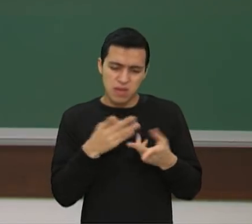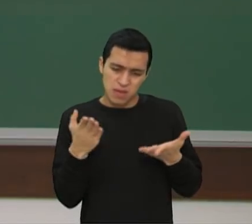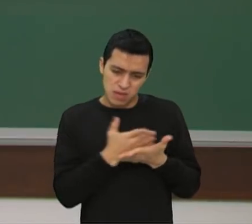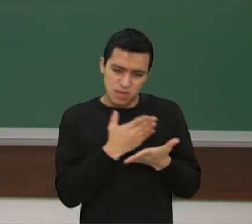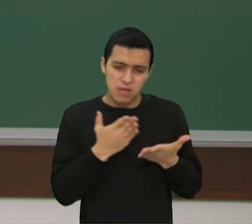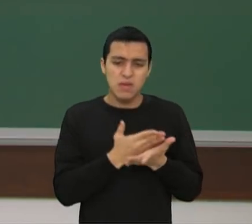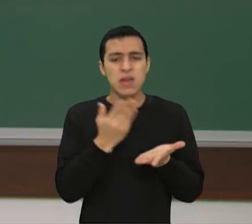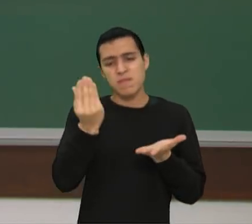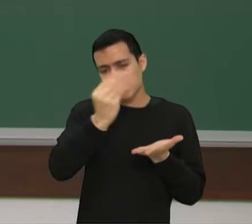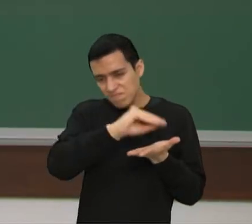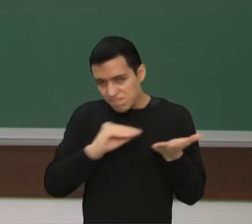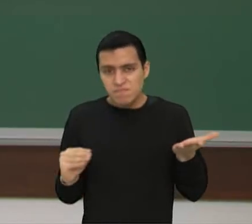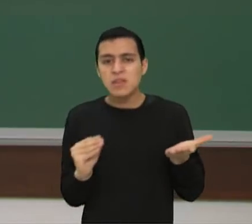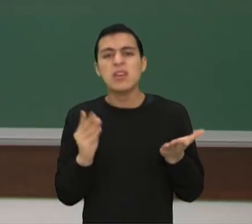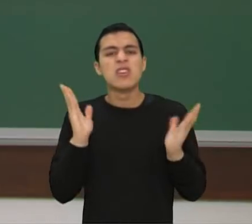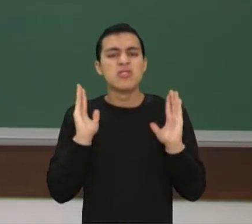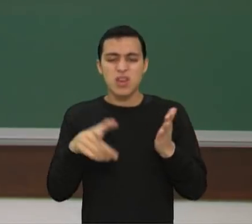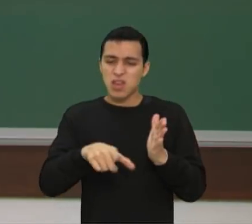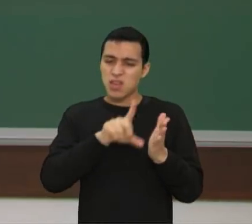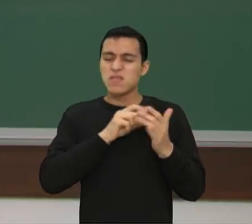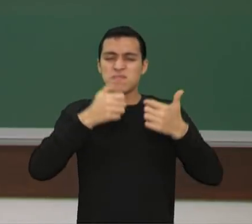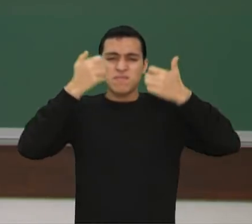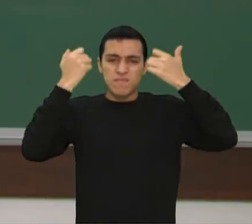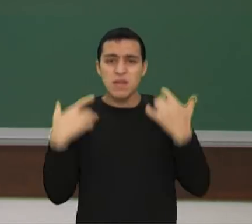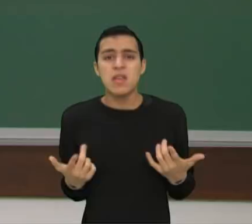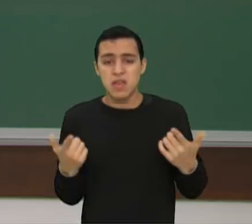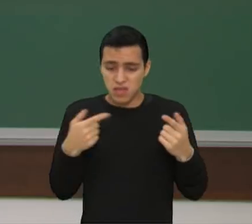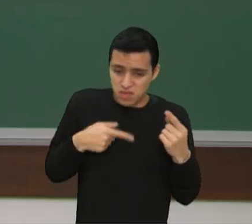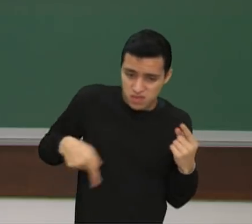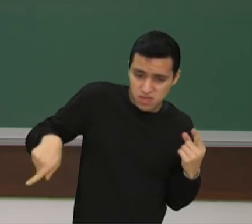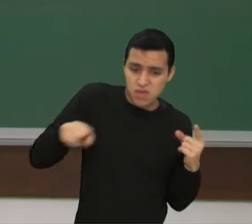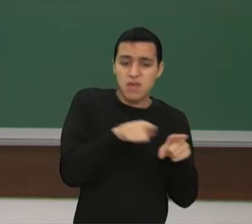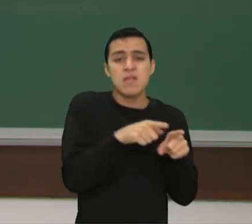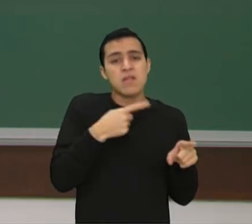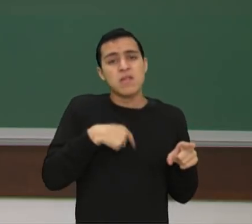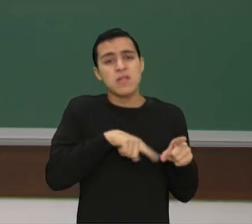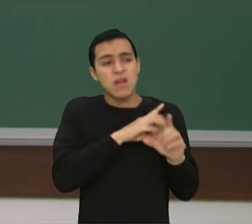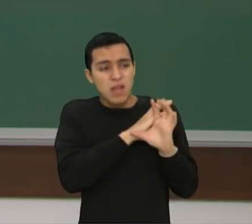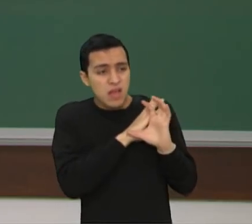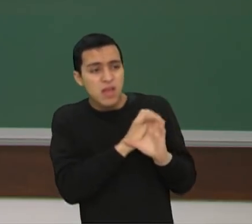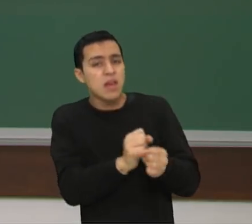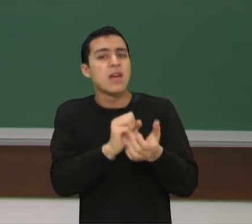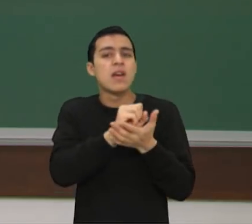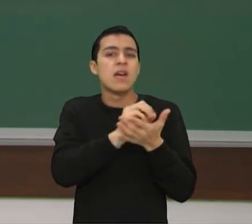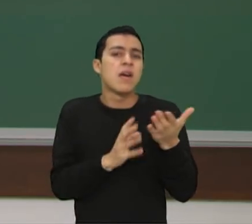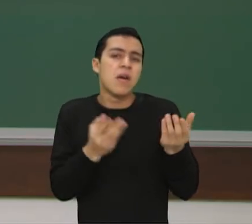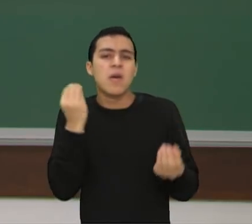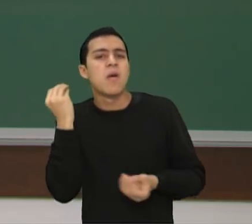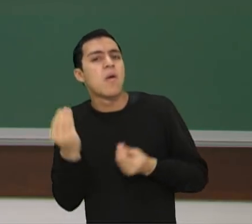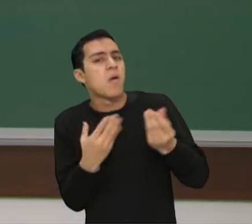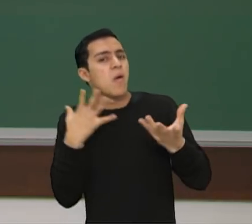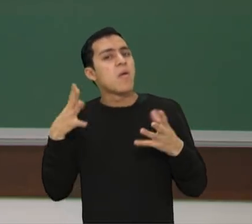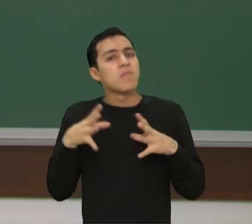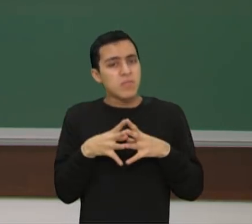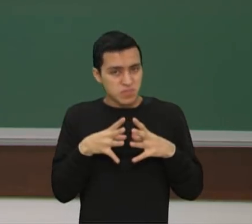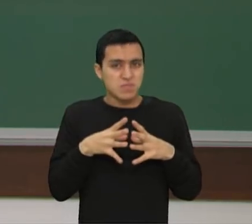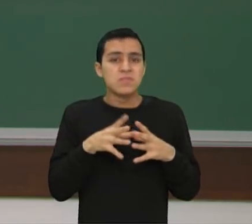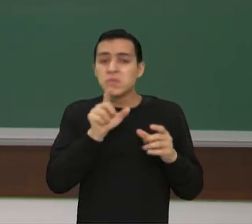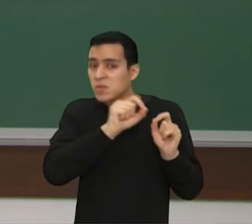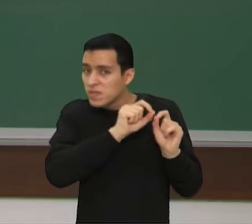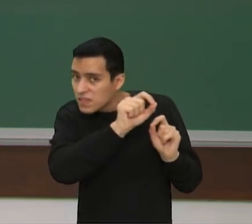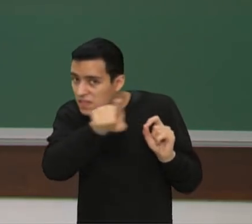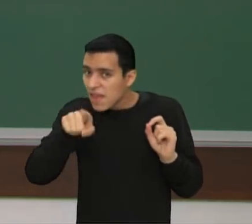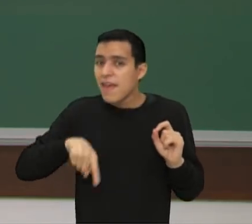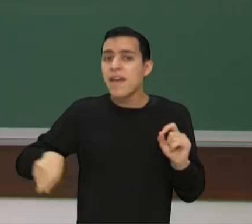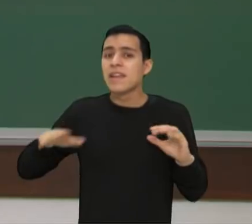caderno, anotadinho, né? Eu já falei várias vezes, e quando a gente retornar, a gente vai ver todas as atividades aí, como ficou, né? O que vocês fizeram,